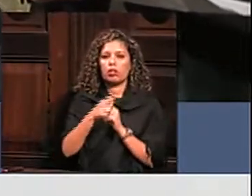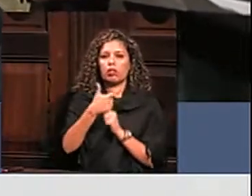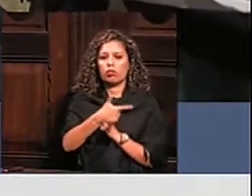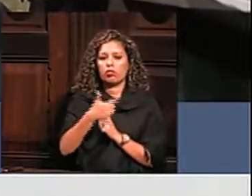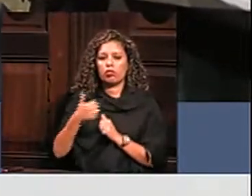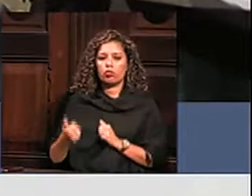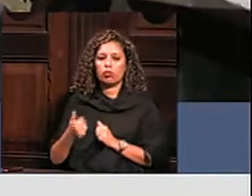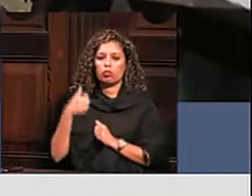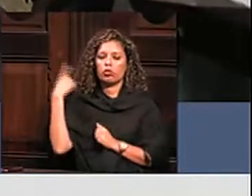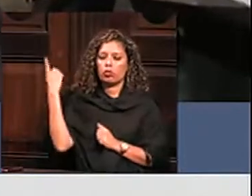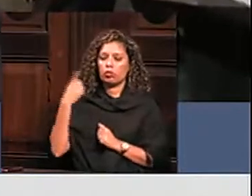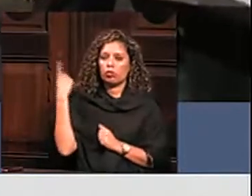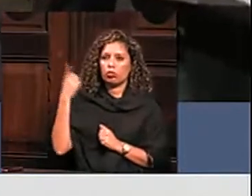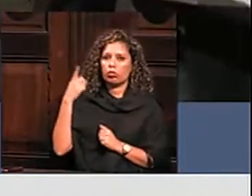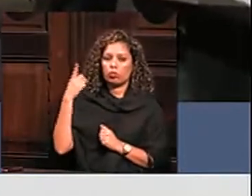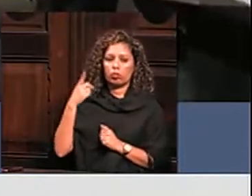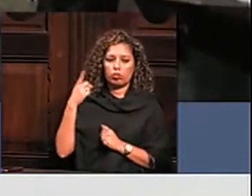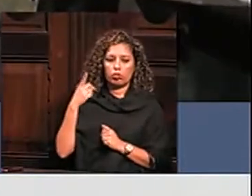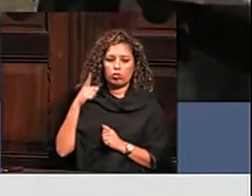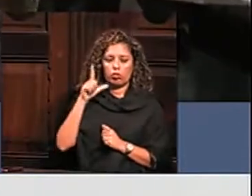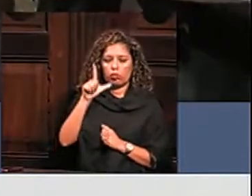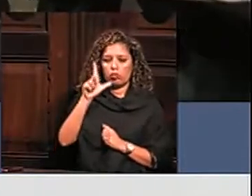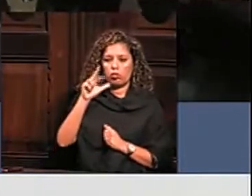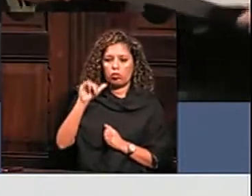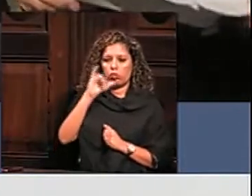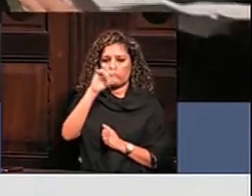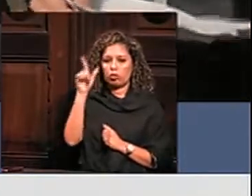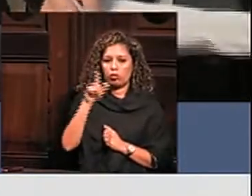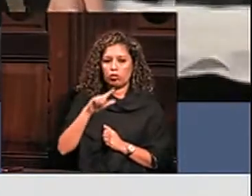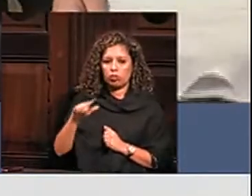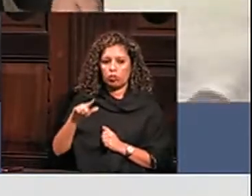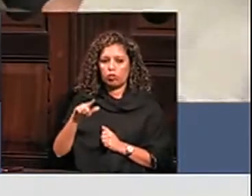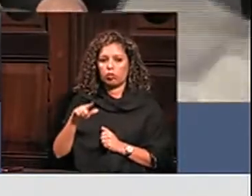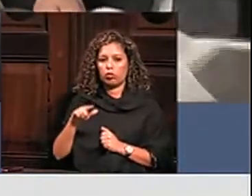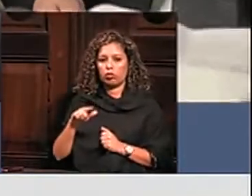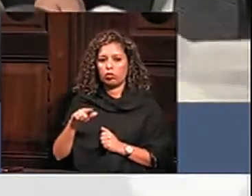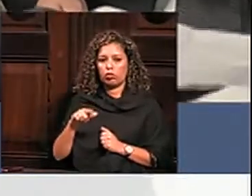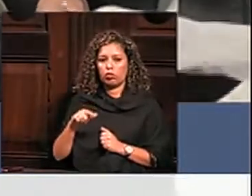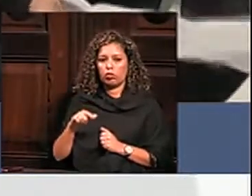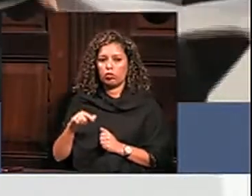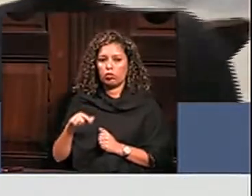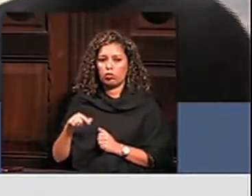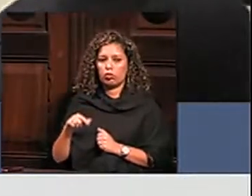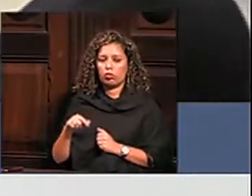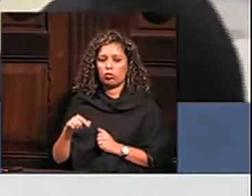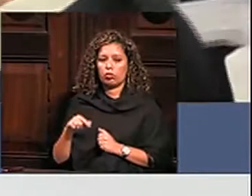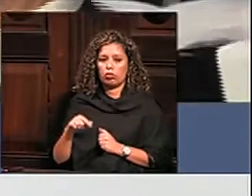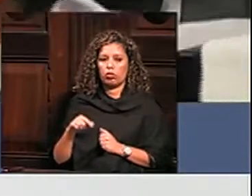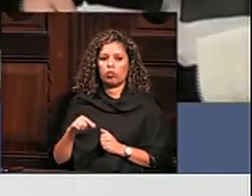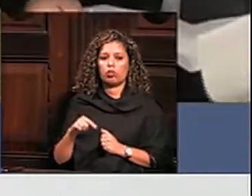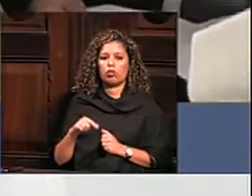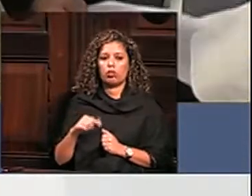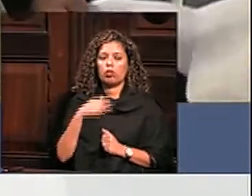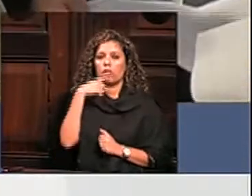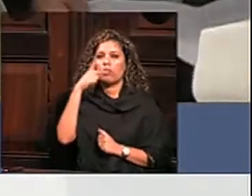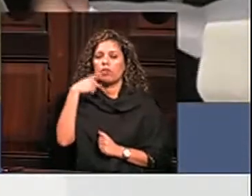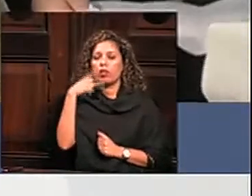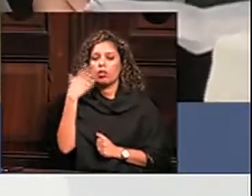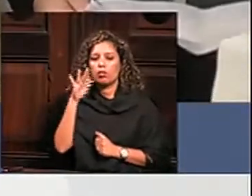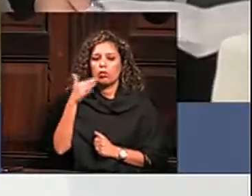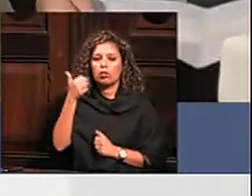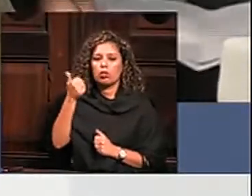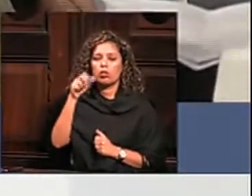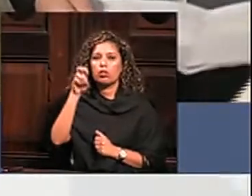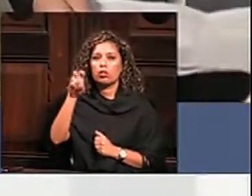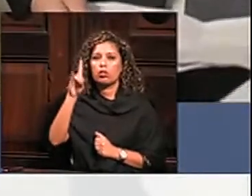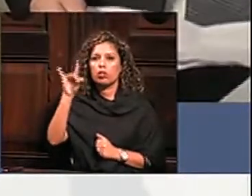de autoria do deputado Luiz Martins, que posterga o recolhimento por 15 dias por causa